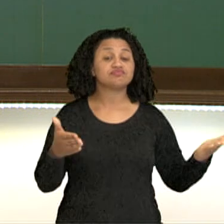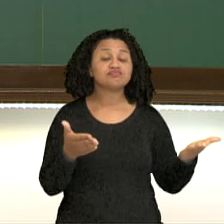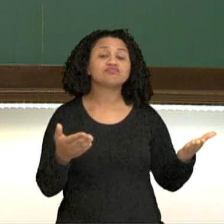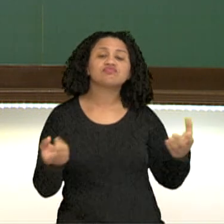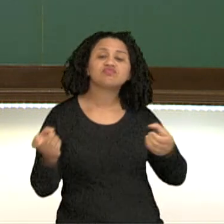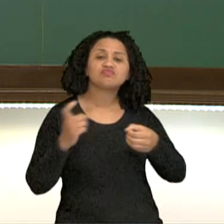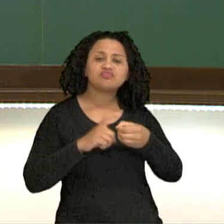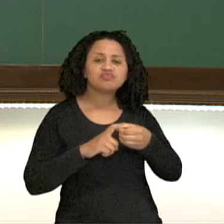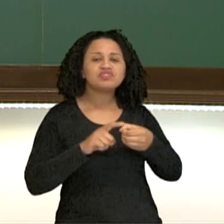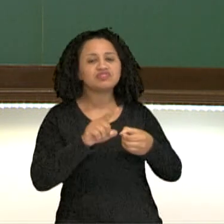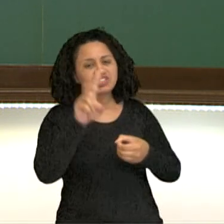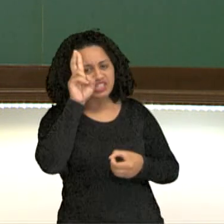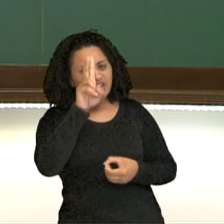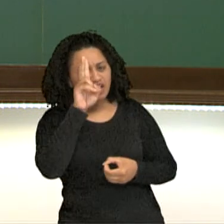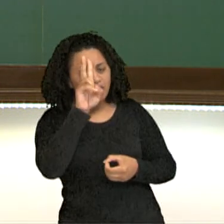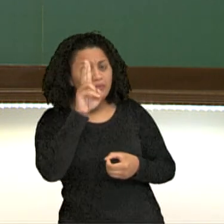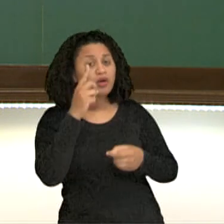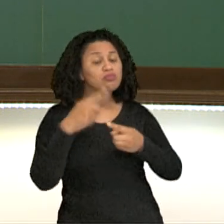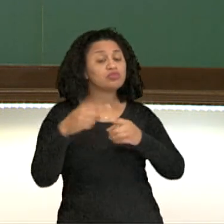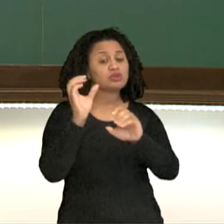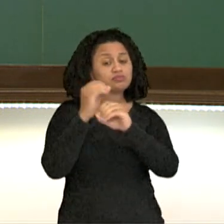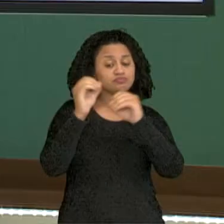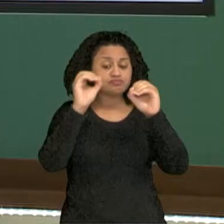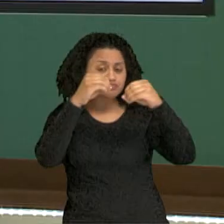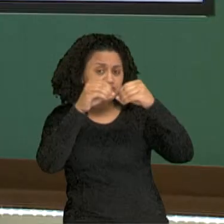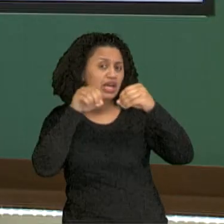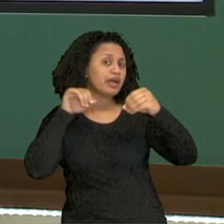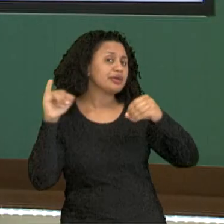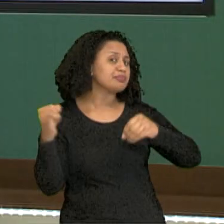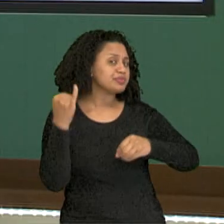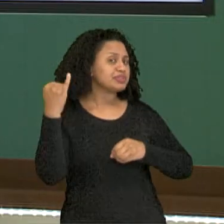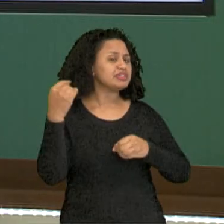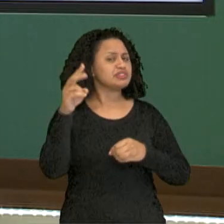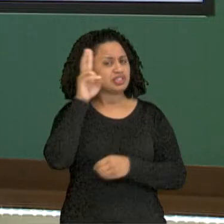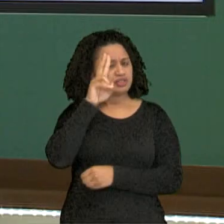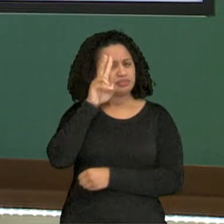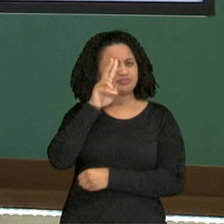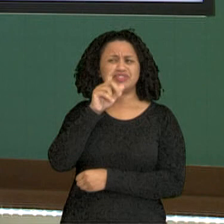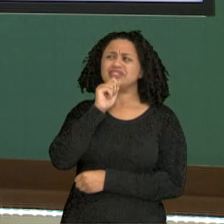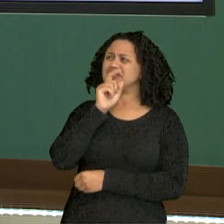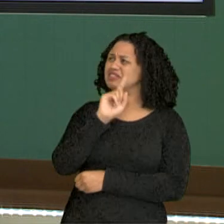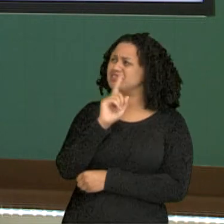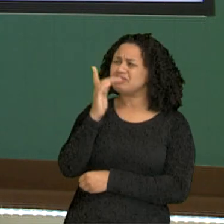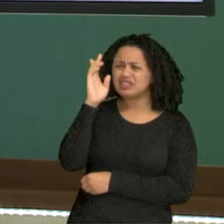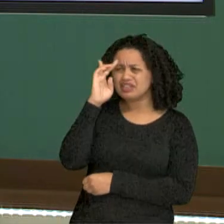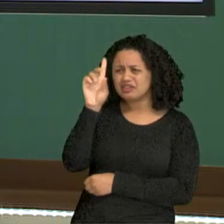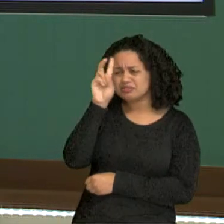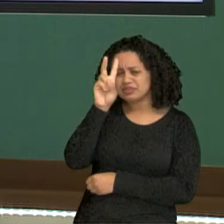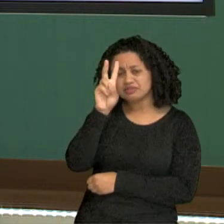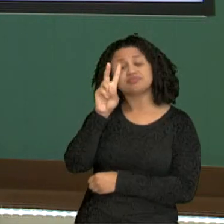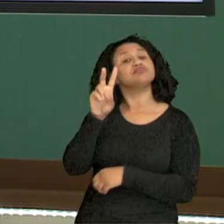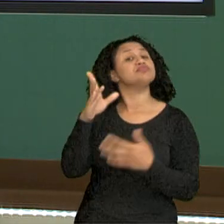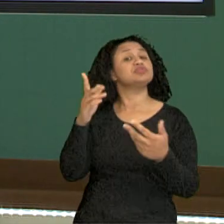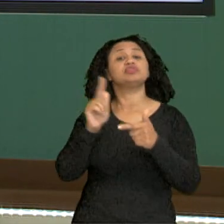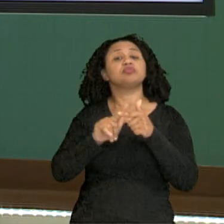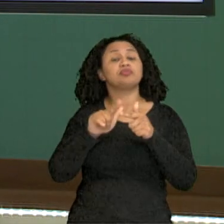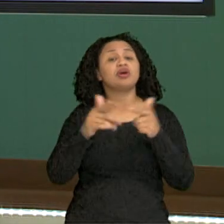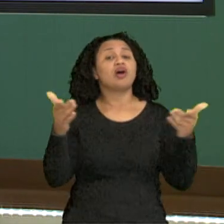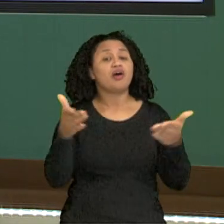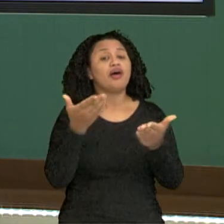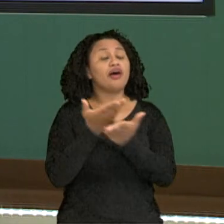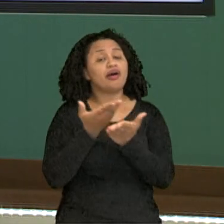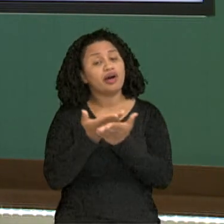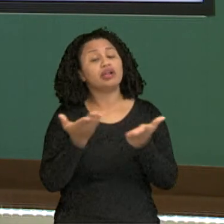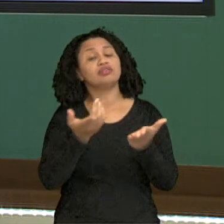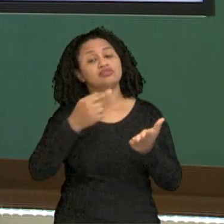Retornamos. E você lembra da importância do microscópio? Não lembra? Não tem problema. Essa é a função da aula. Relembrar